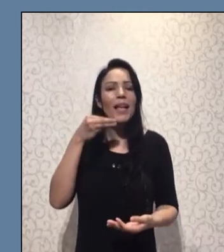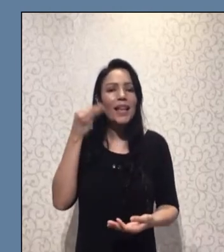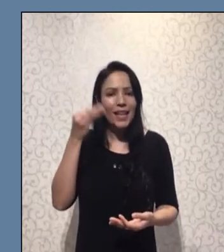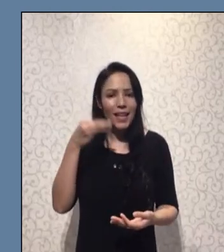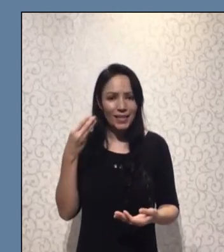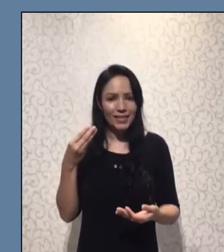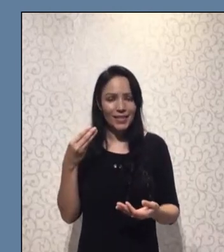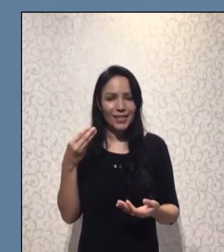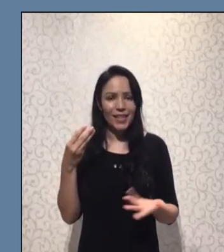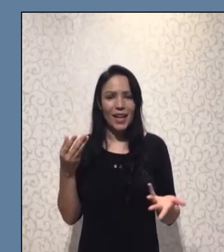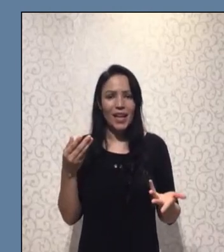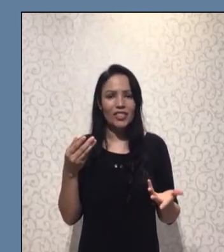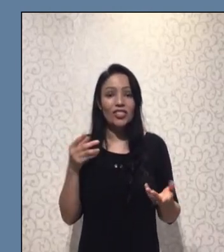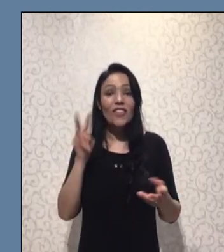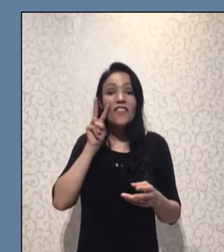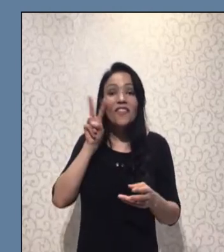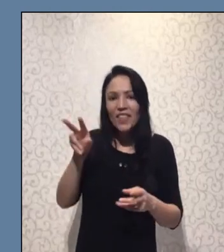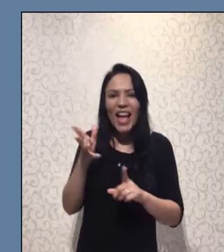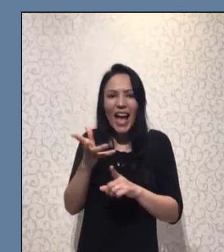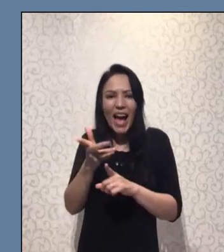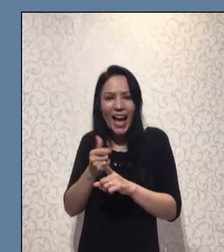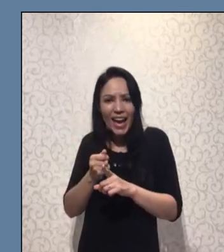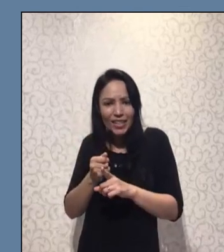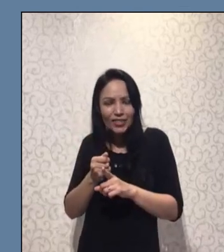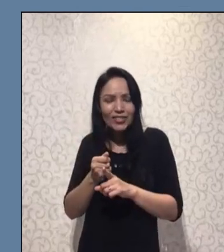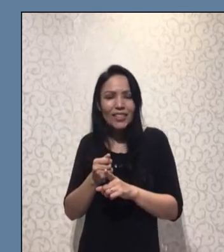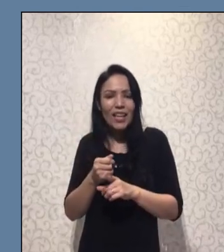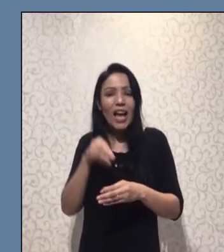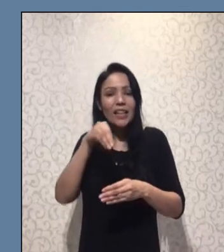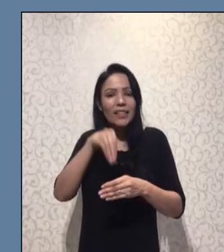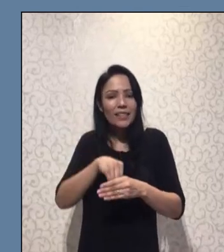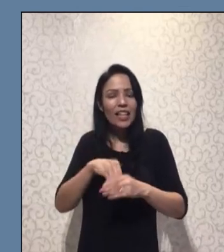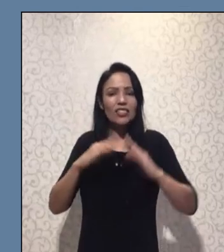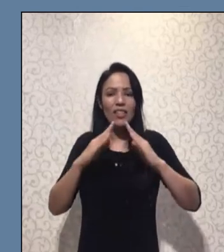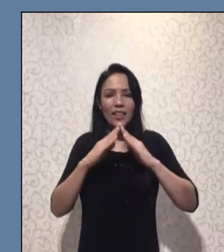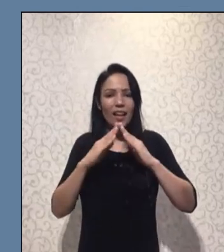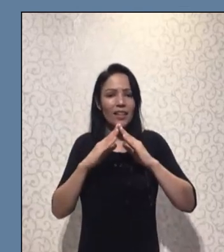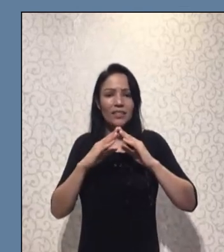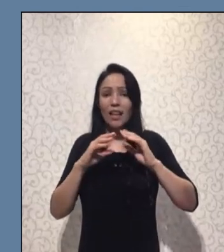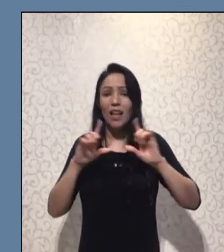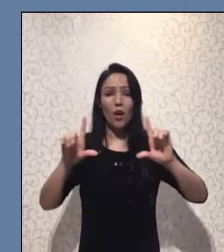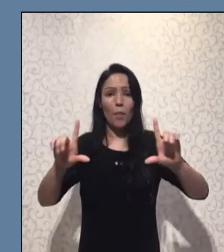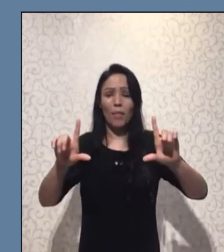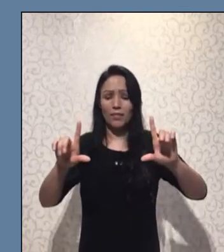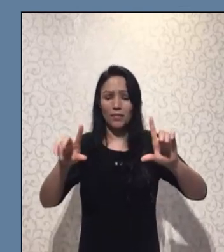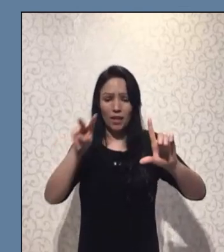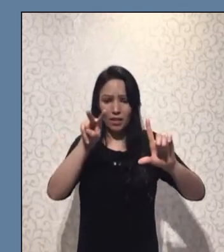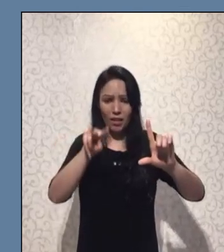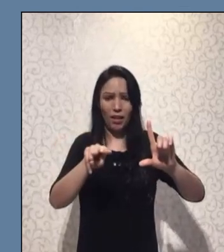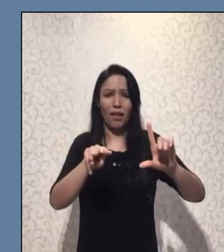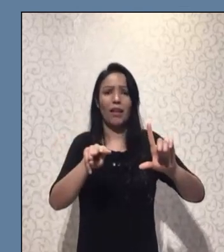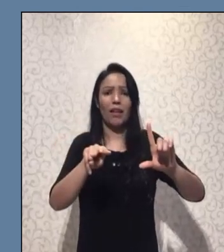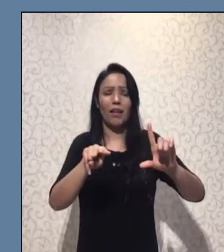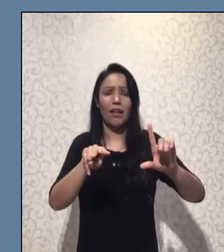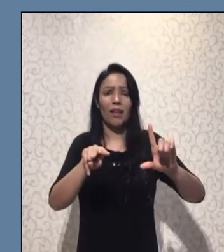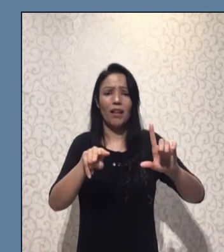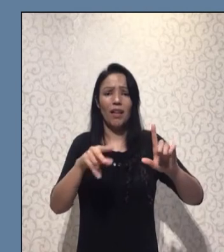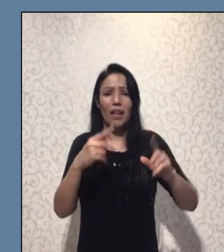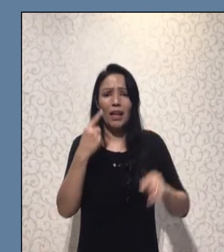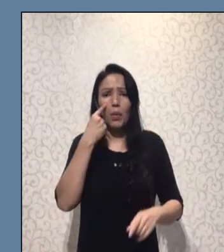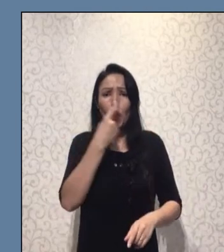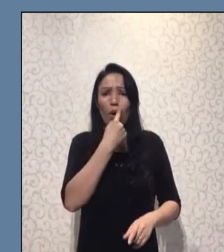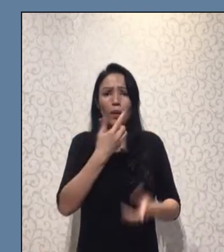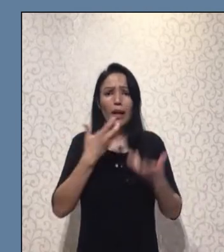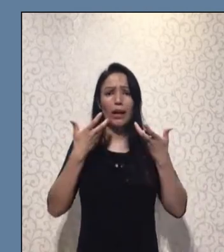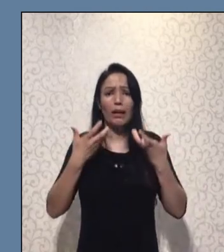das obras para dentro de casa, é bidimensional, é uma tela que cansa os olhos, e nada substitui